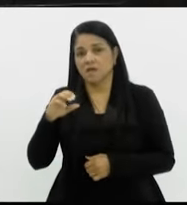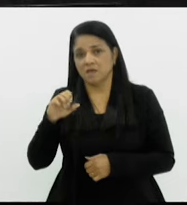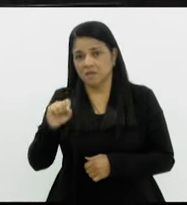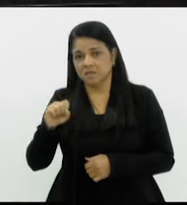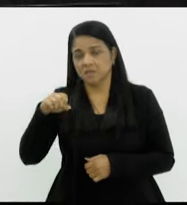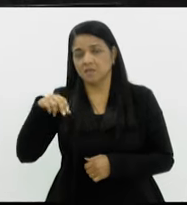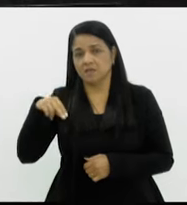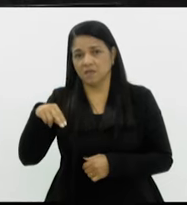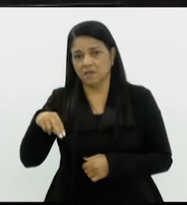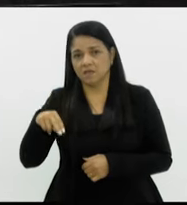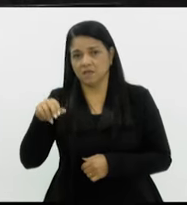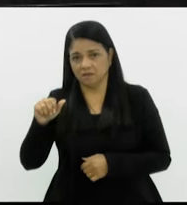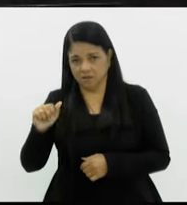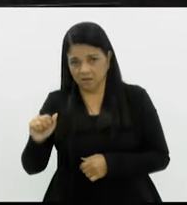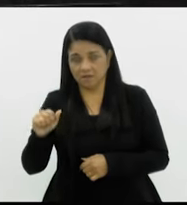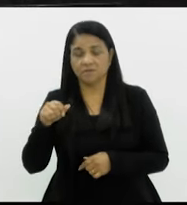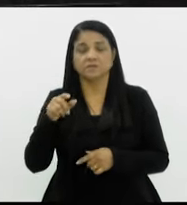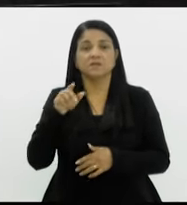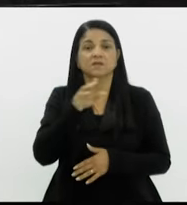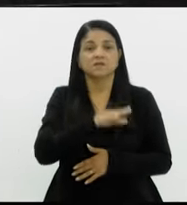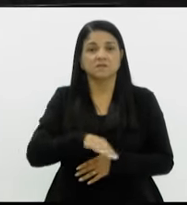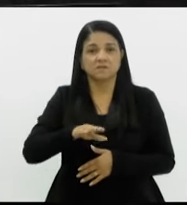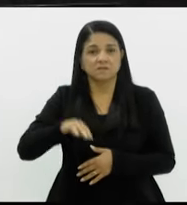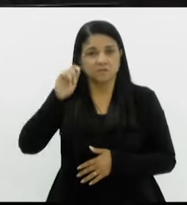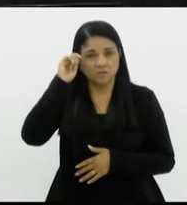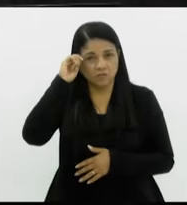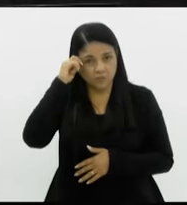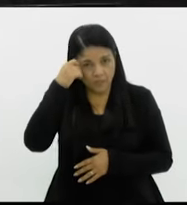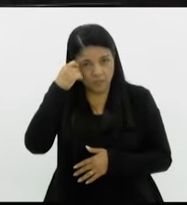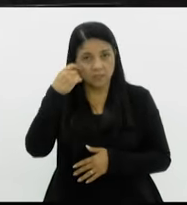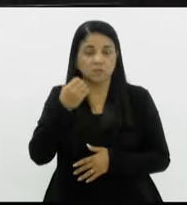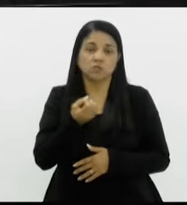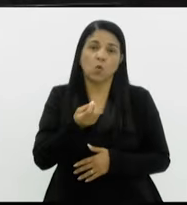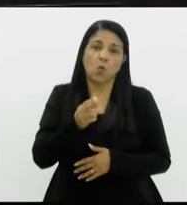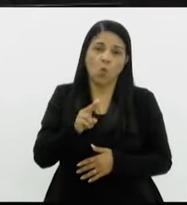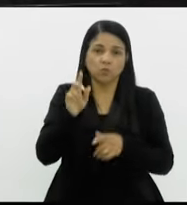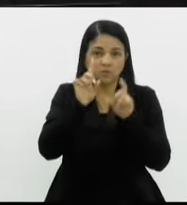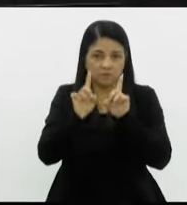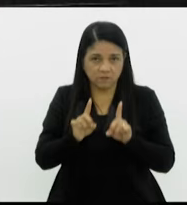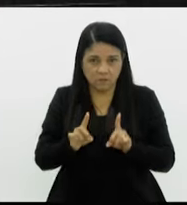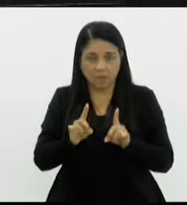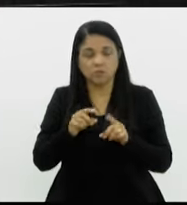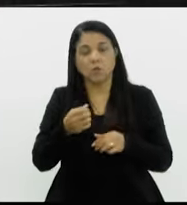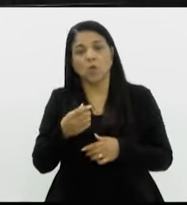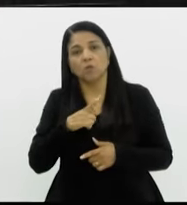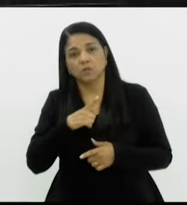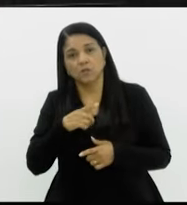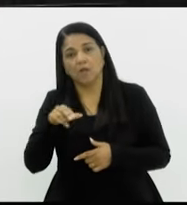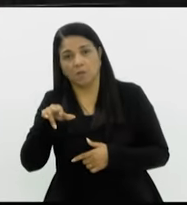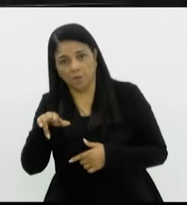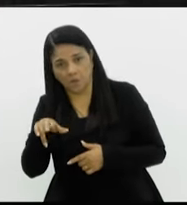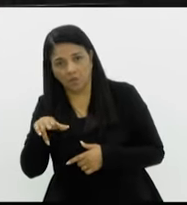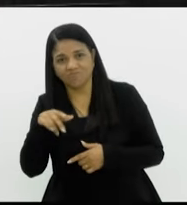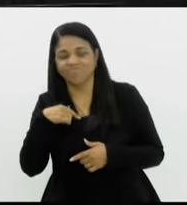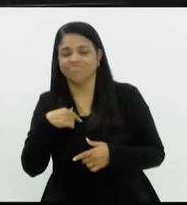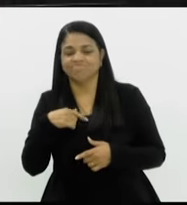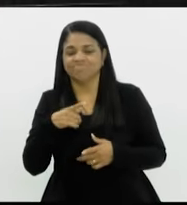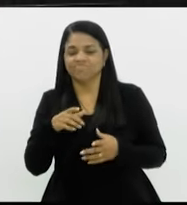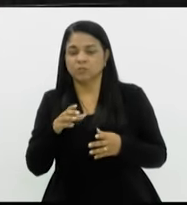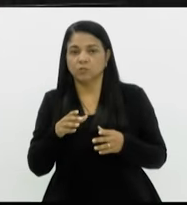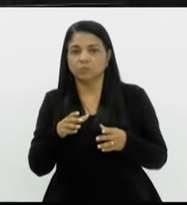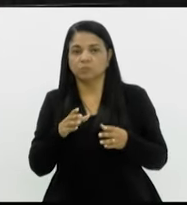pretas com deficiências maiores e com grupos de irmãos não estão dentro dessas preferências pelos